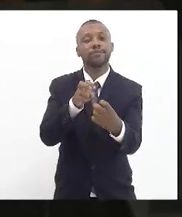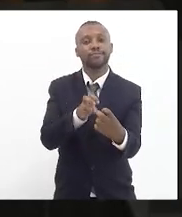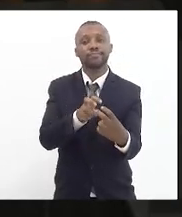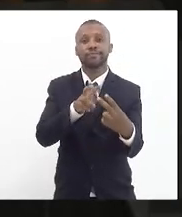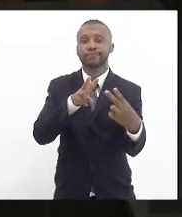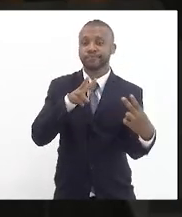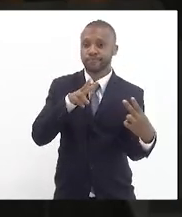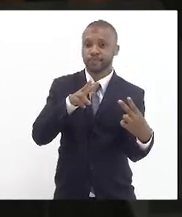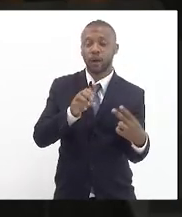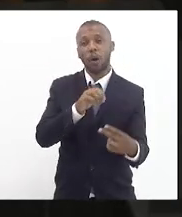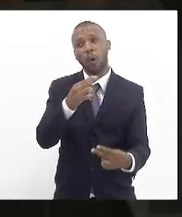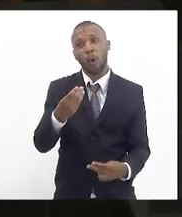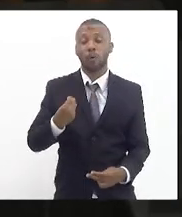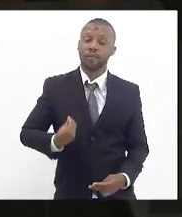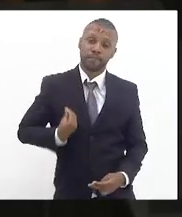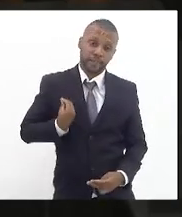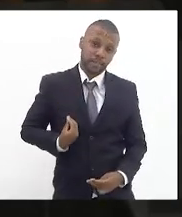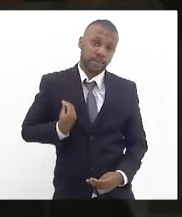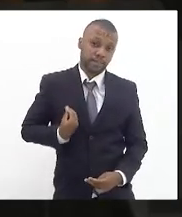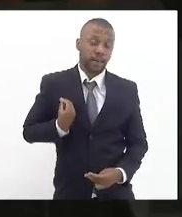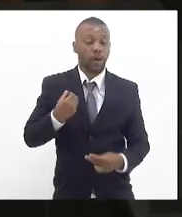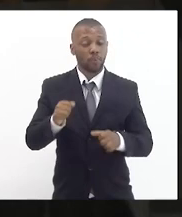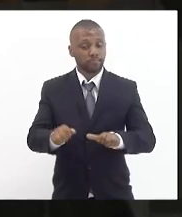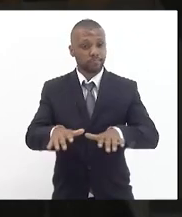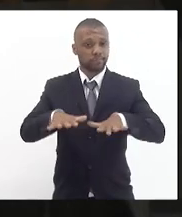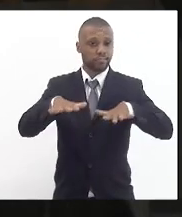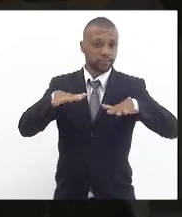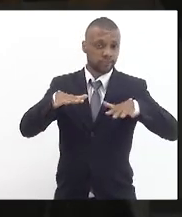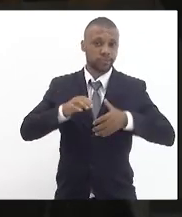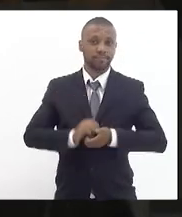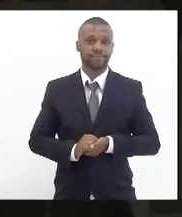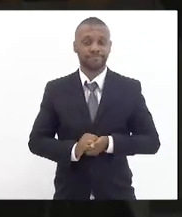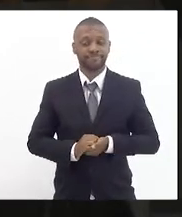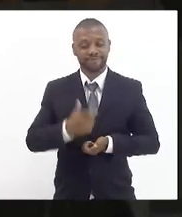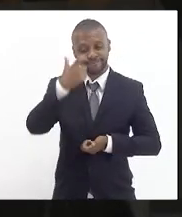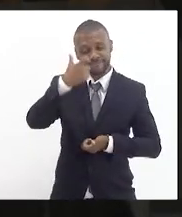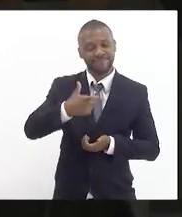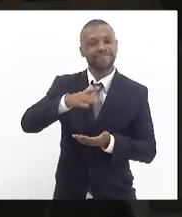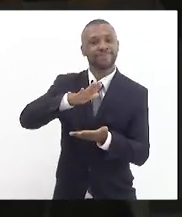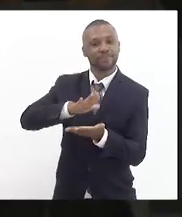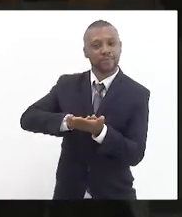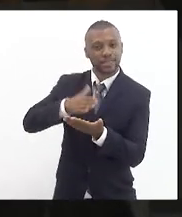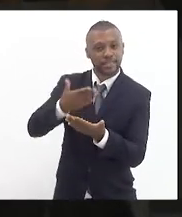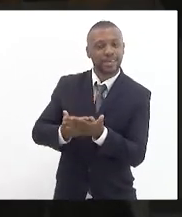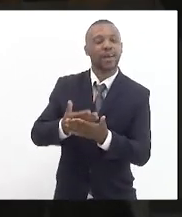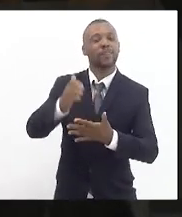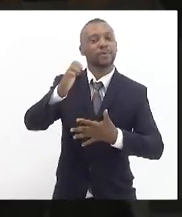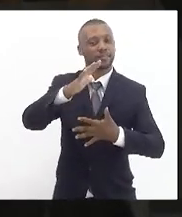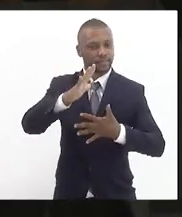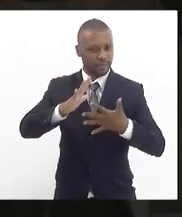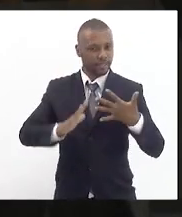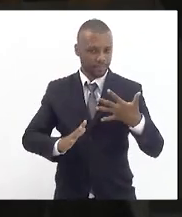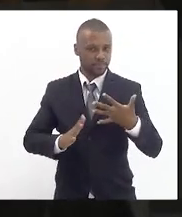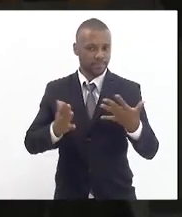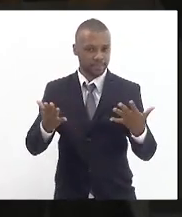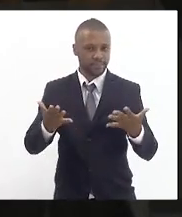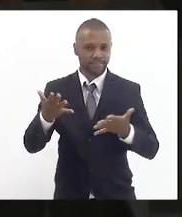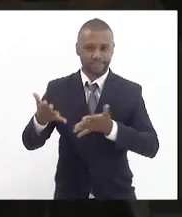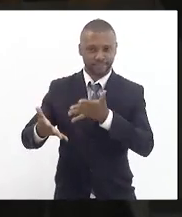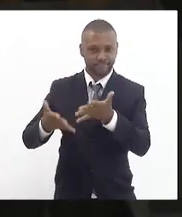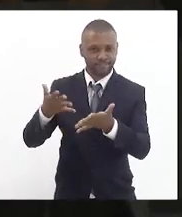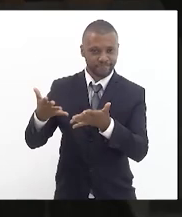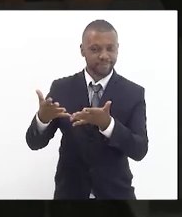presencial remota Senhor e intérprete da linguagem de libras